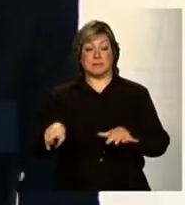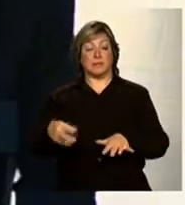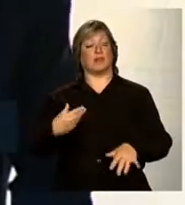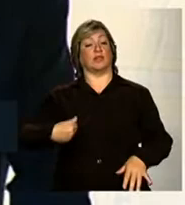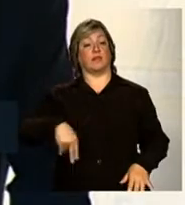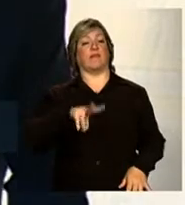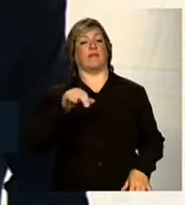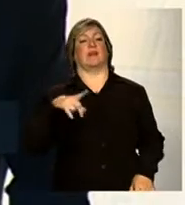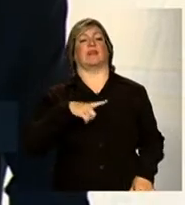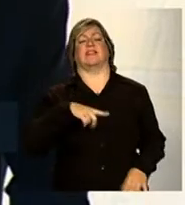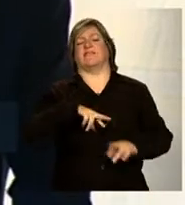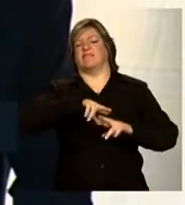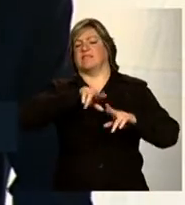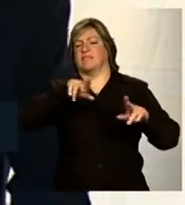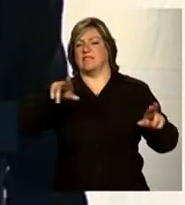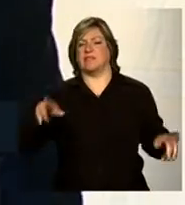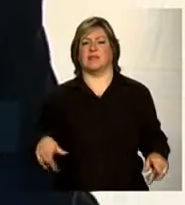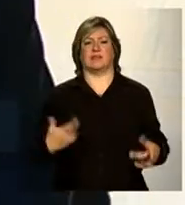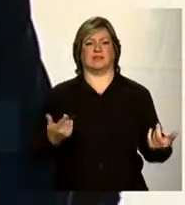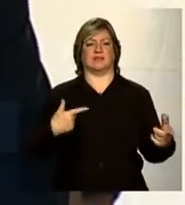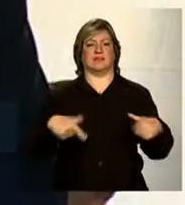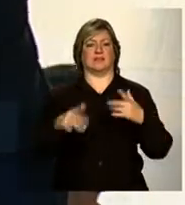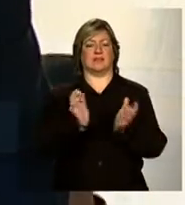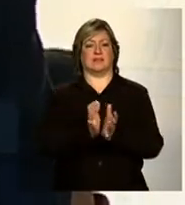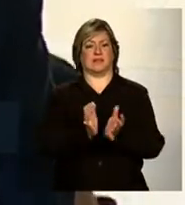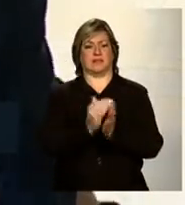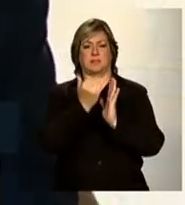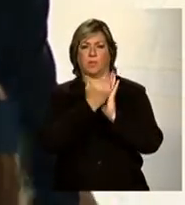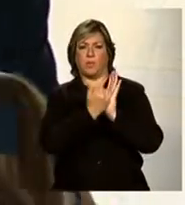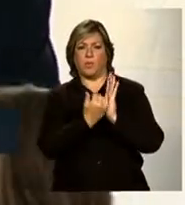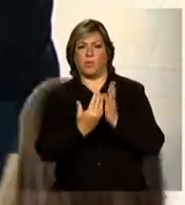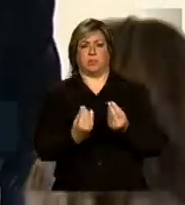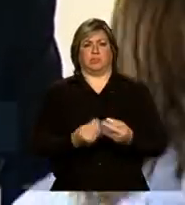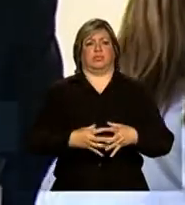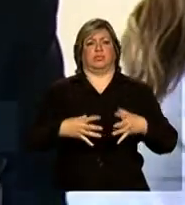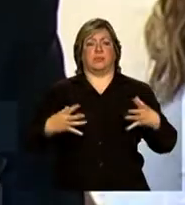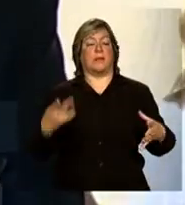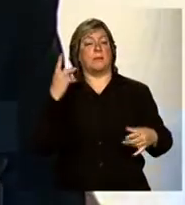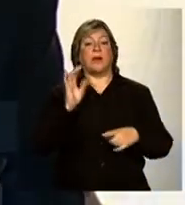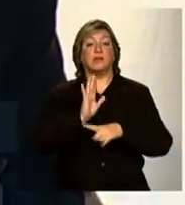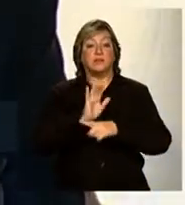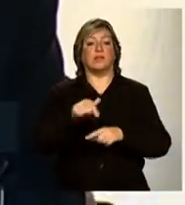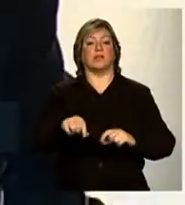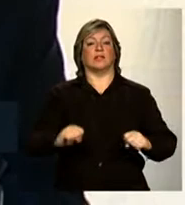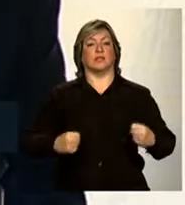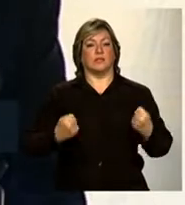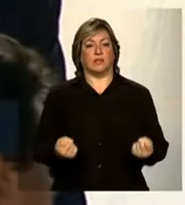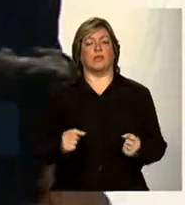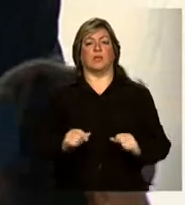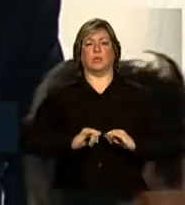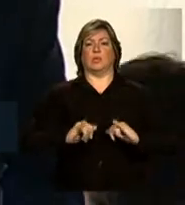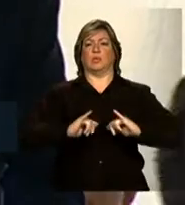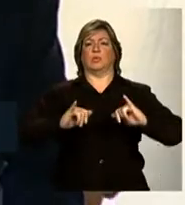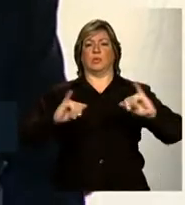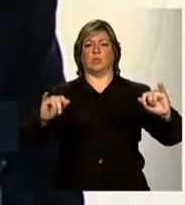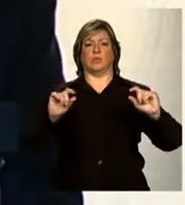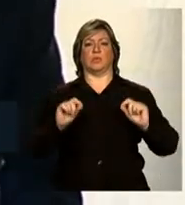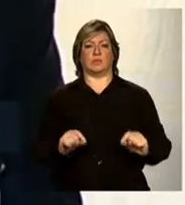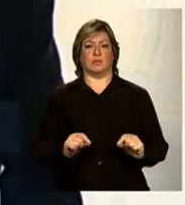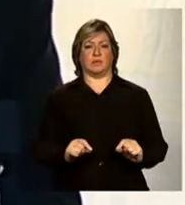uma série de atividades uma programação extensa para ajudar nesse esforço de popularização